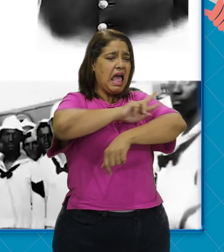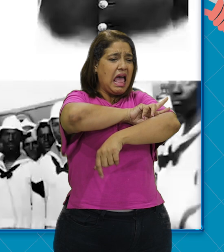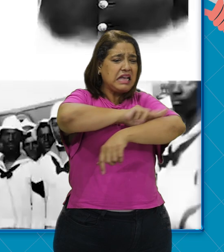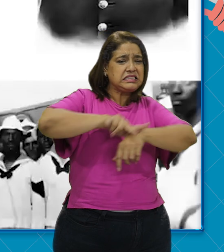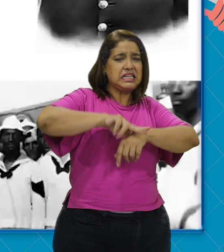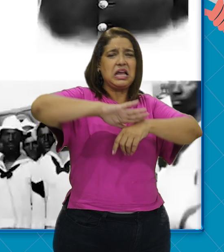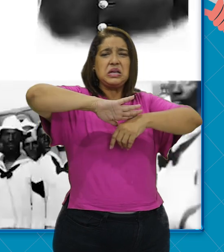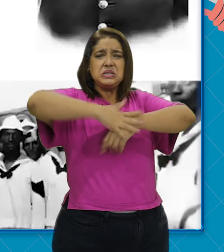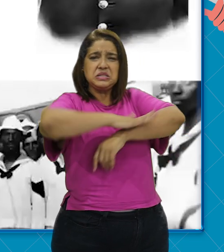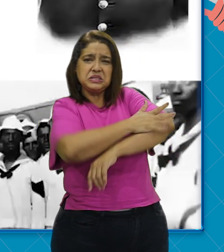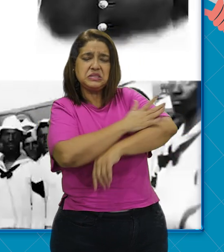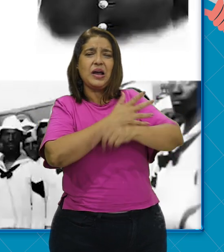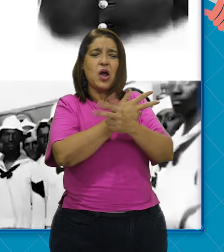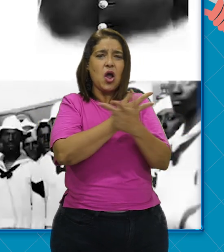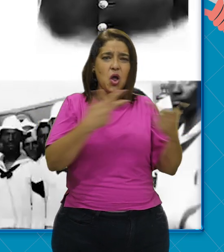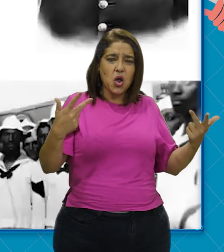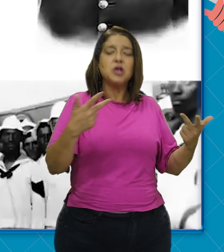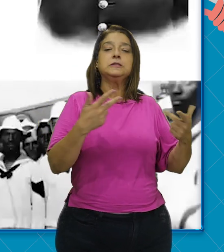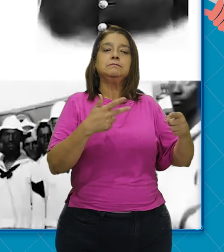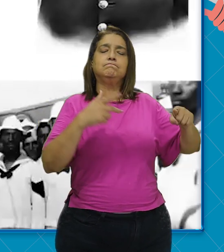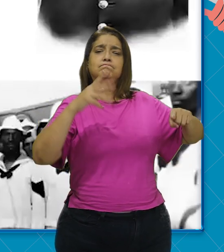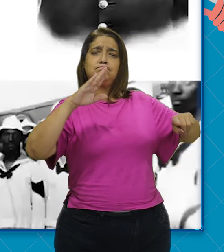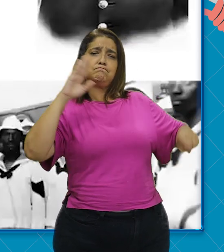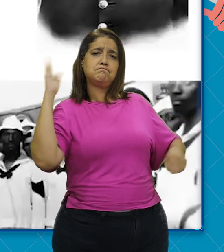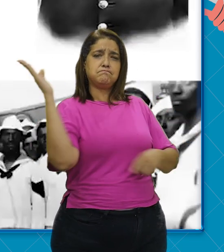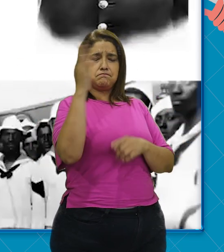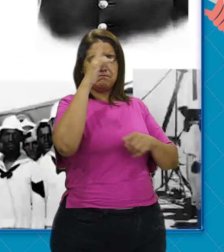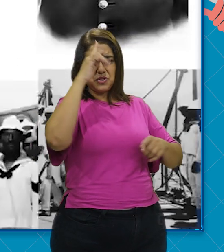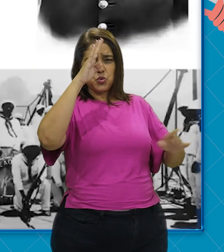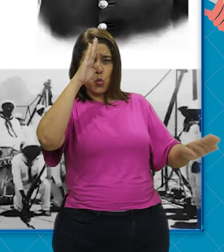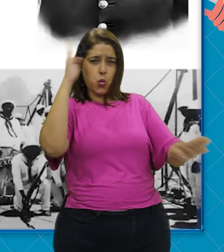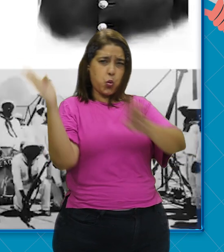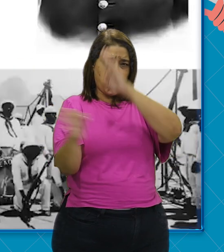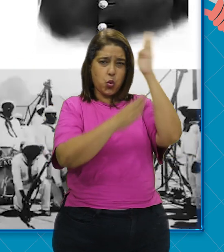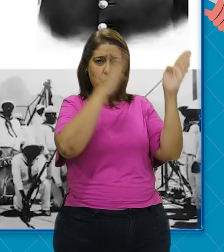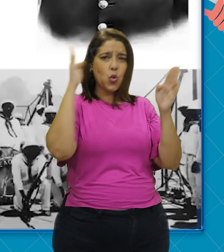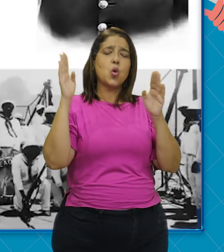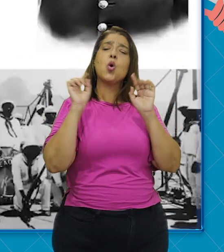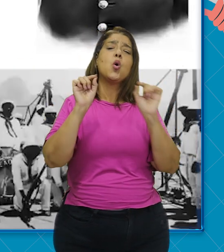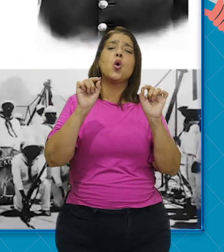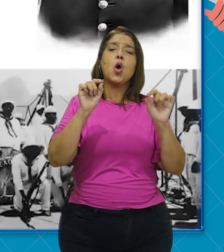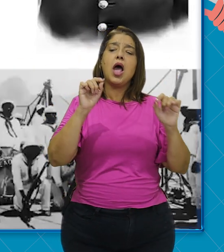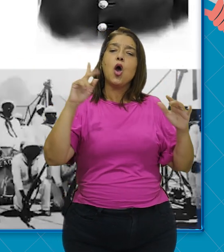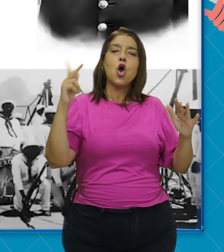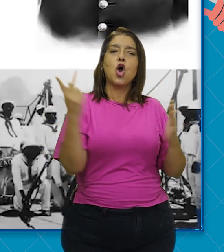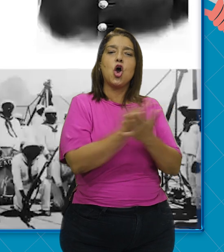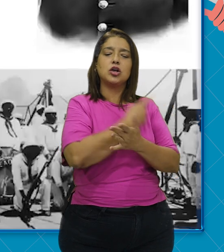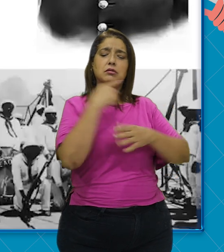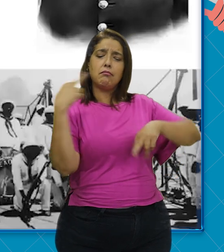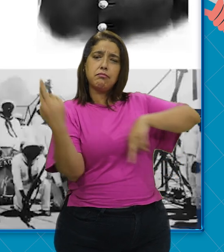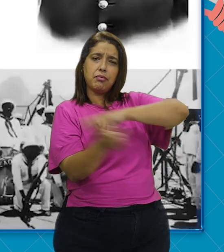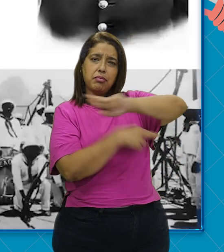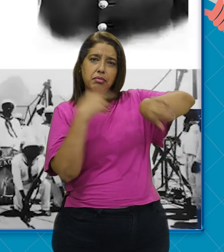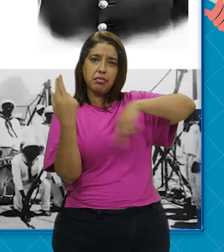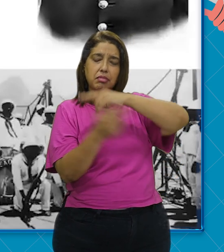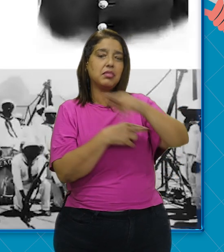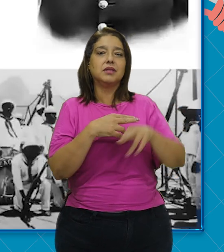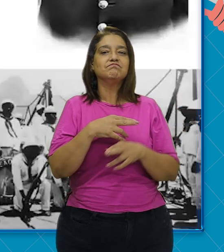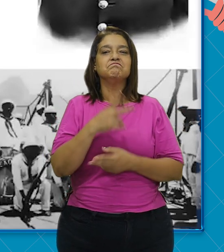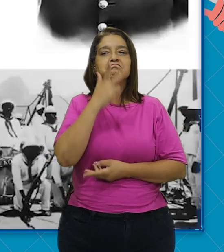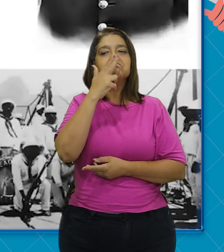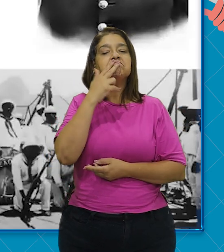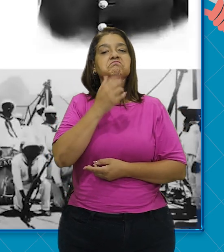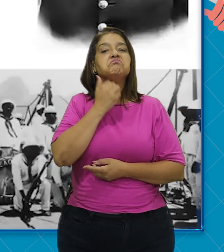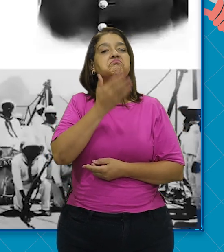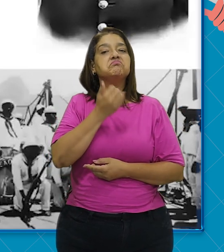República. A revolta não teve muitos resultados. Mesmo depois do Marechal Hermes proibir os castigos, os